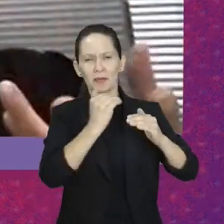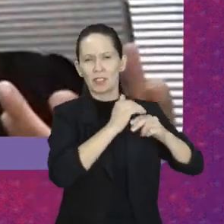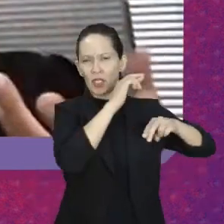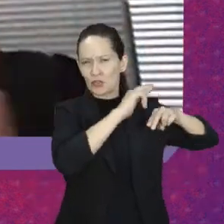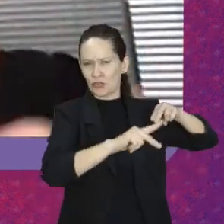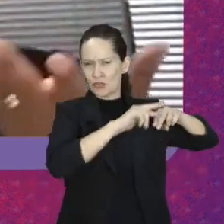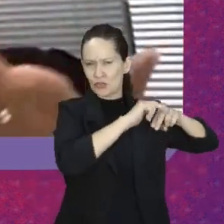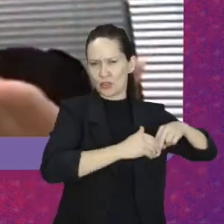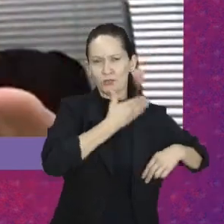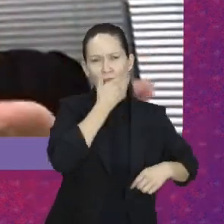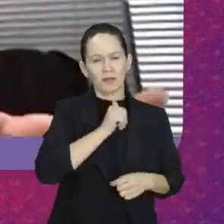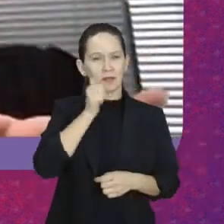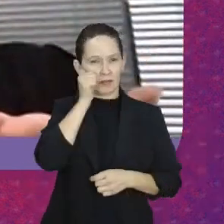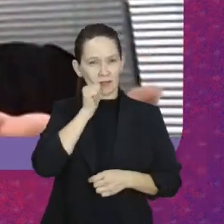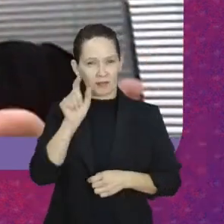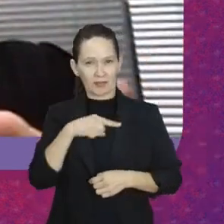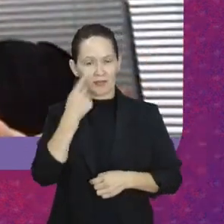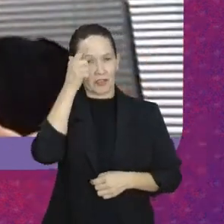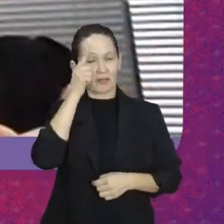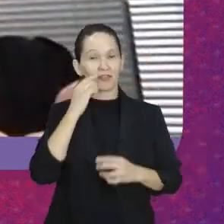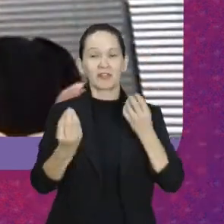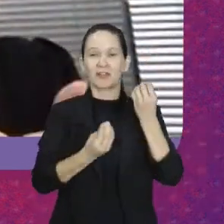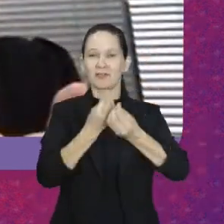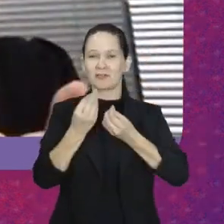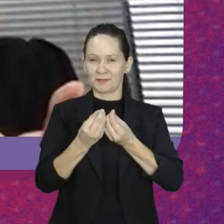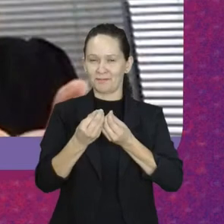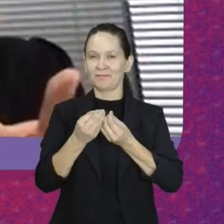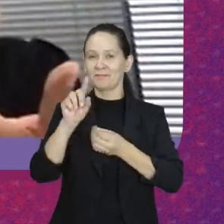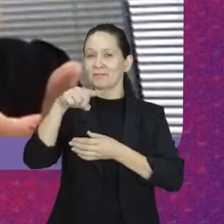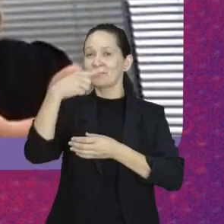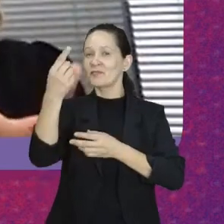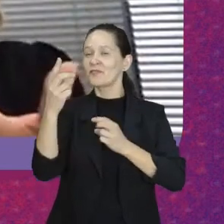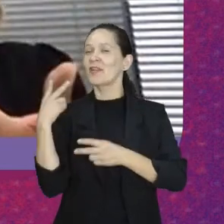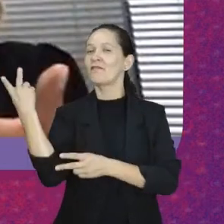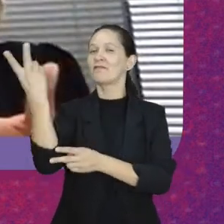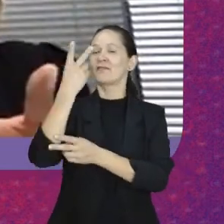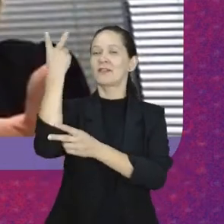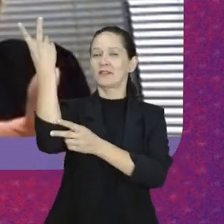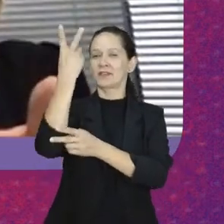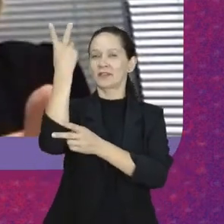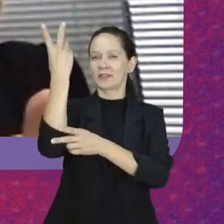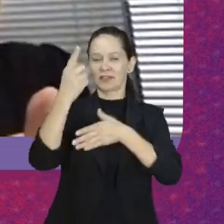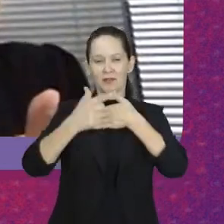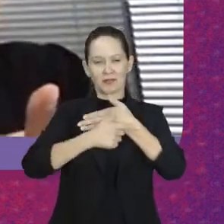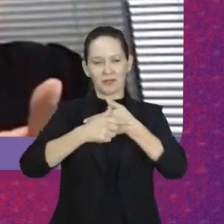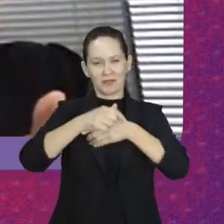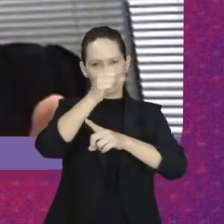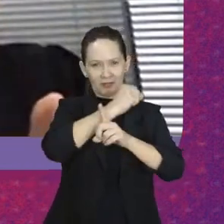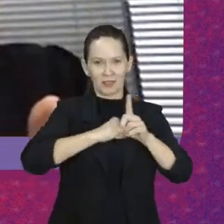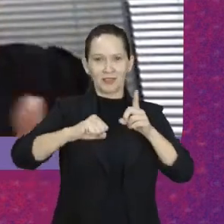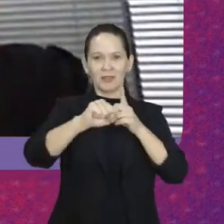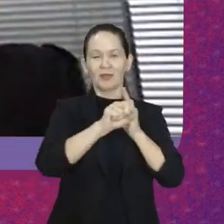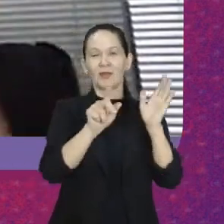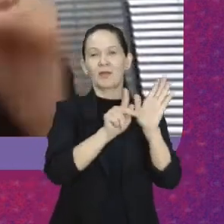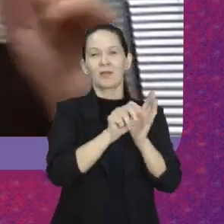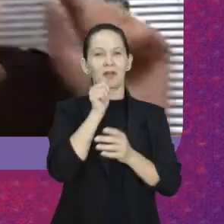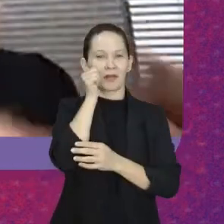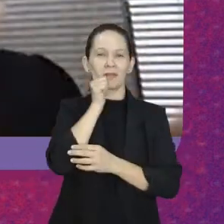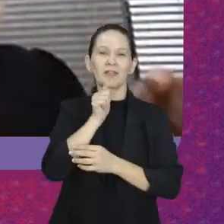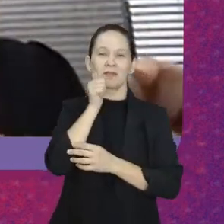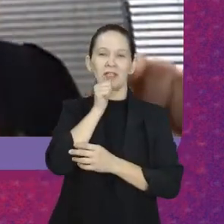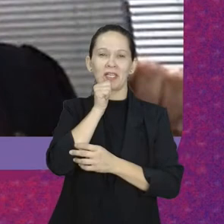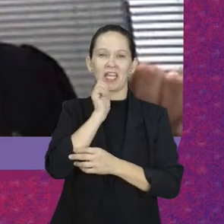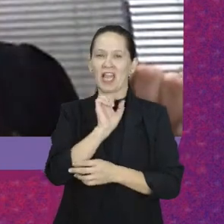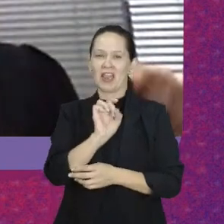entre os gêneros, e isso vai se dar a partir, né, da valorização do papel social da mulher, que